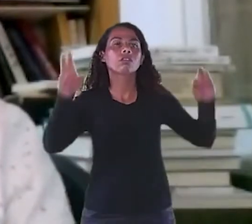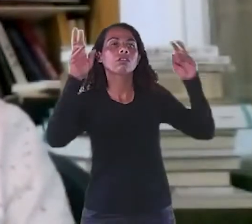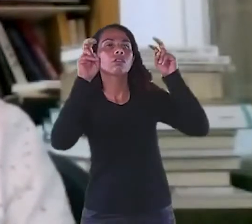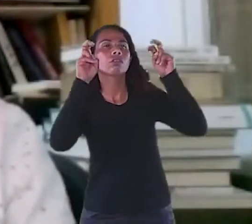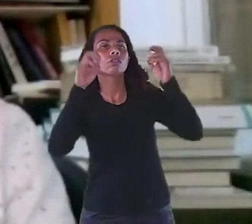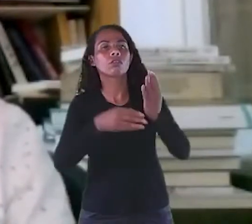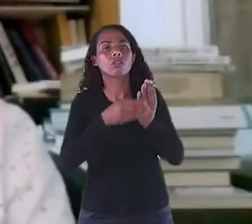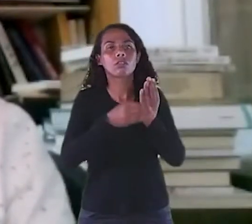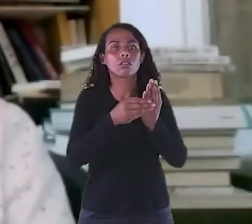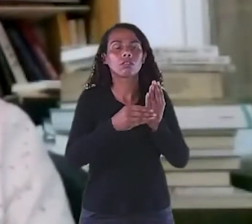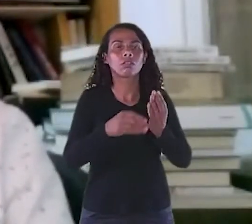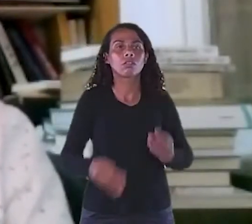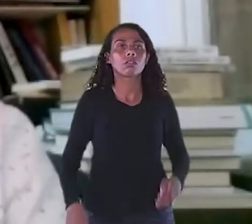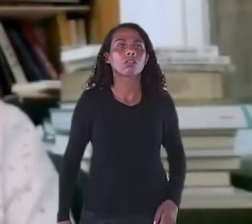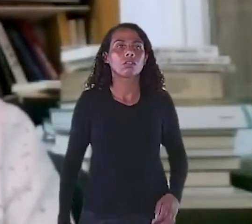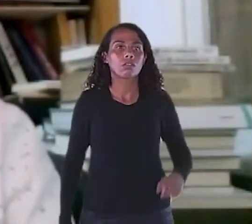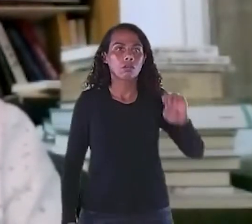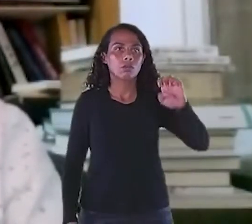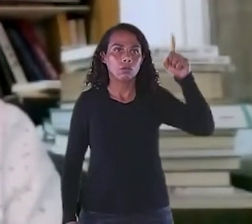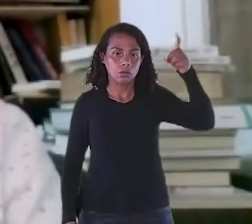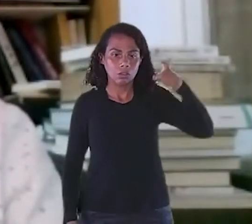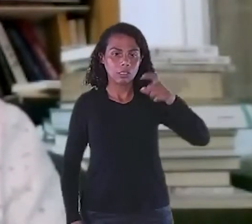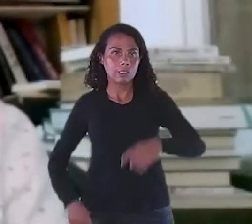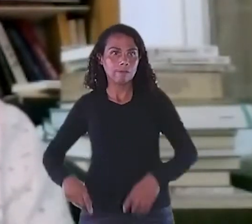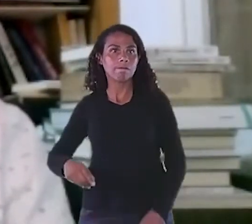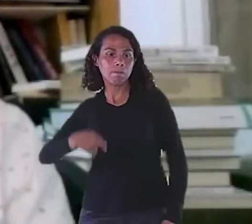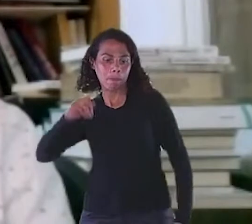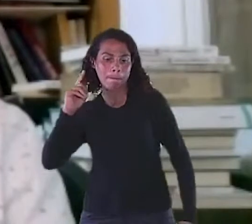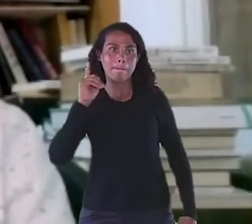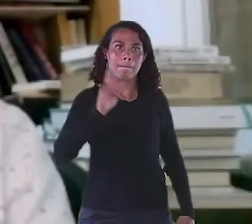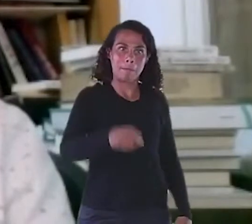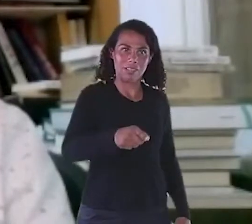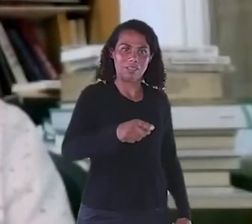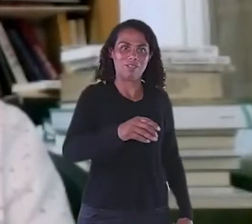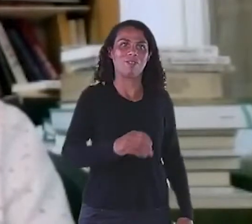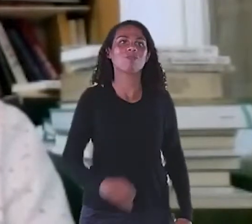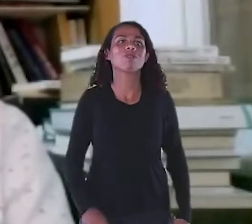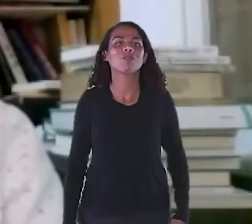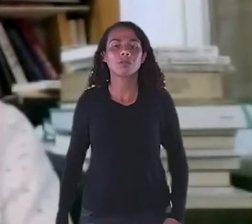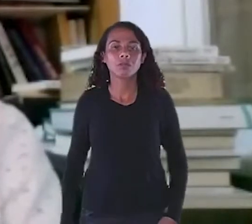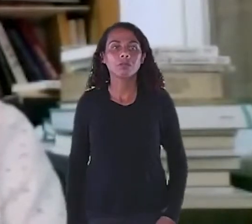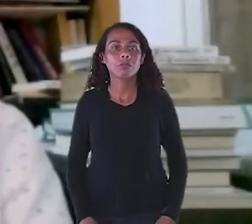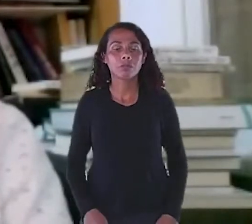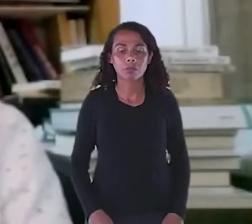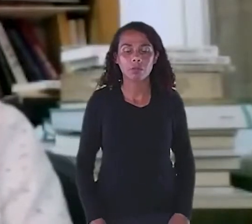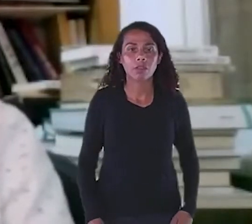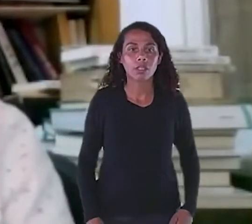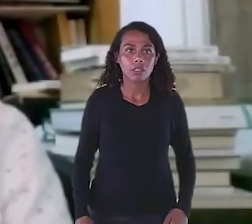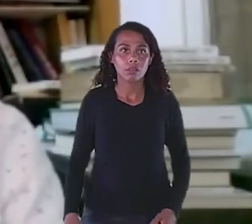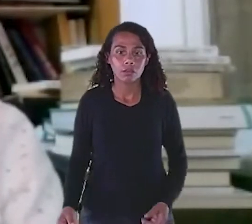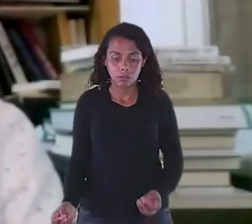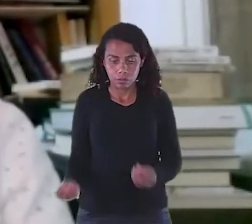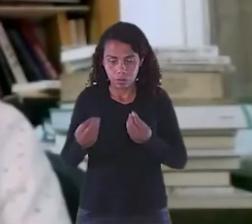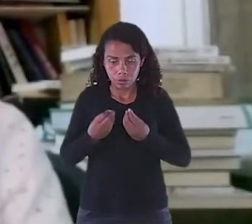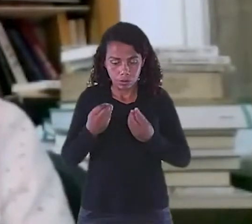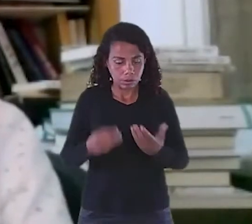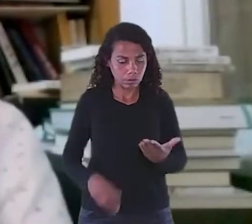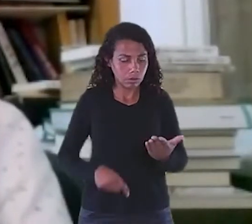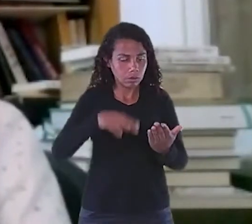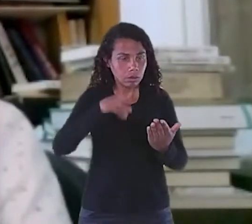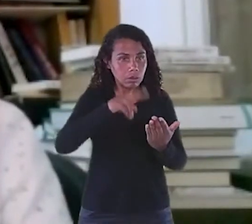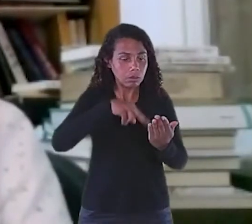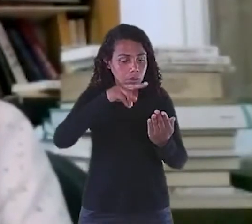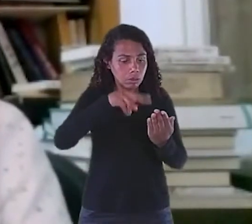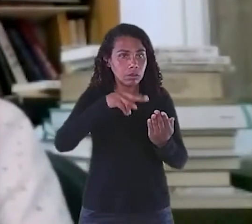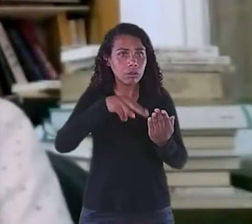e eu me deparei com uma palavra lá no meio, a palavra despautério, né? Porque ele entregava o conto e eu achava que ele